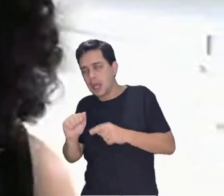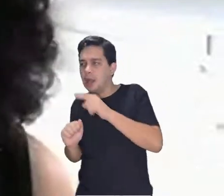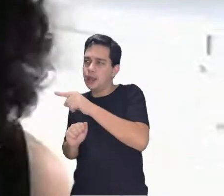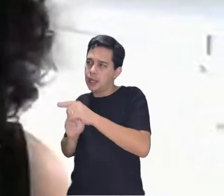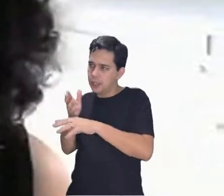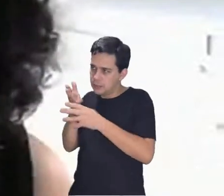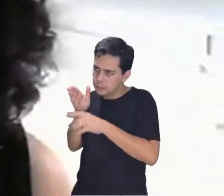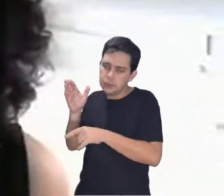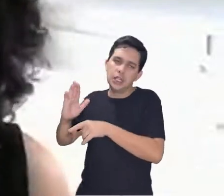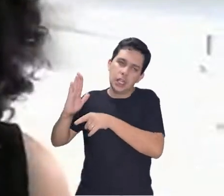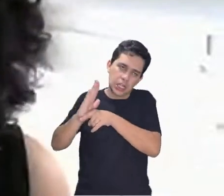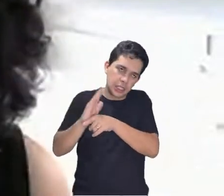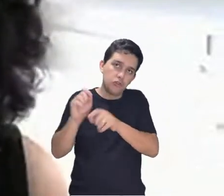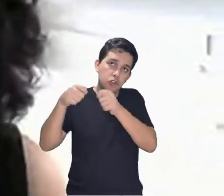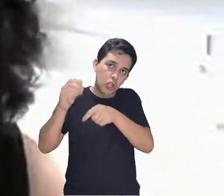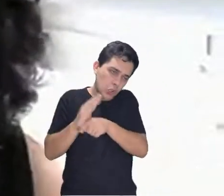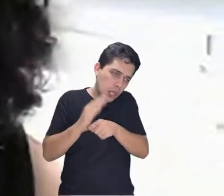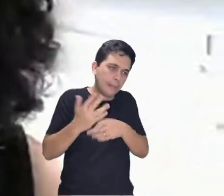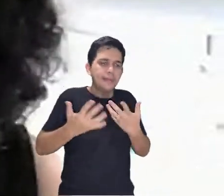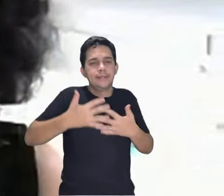outras regiões do estado.